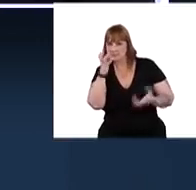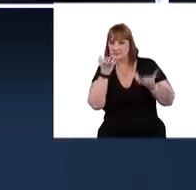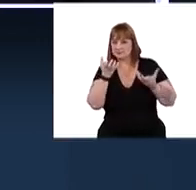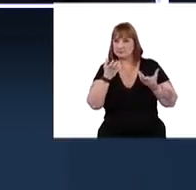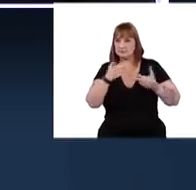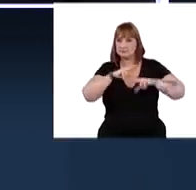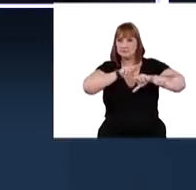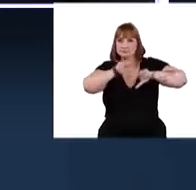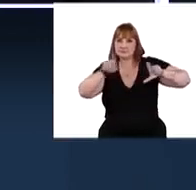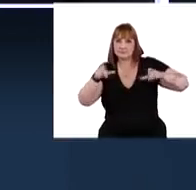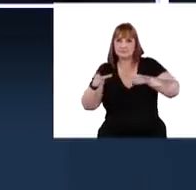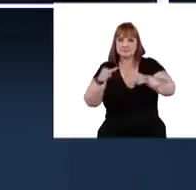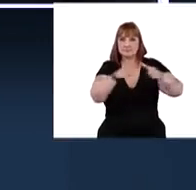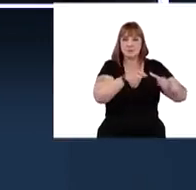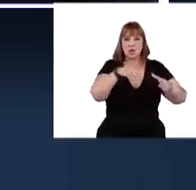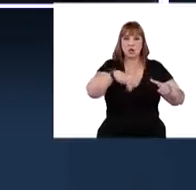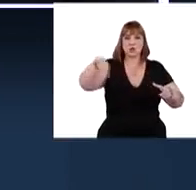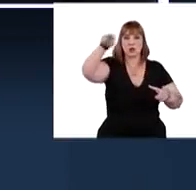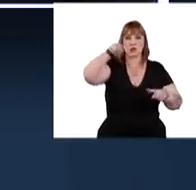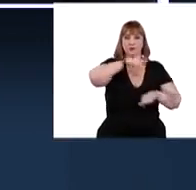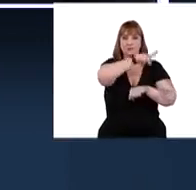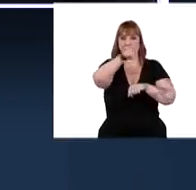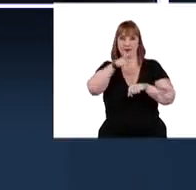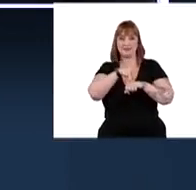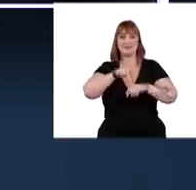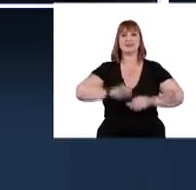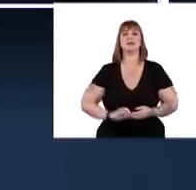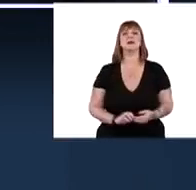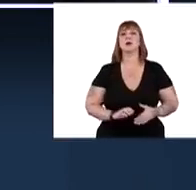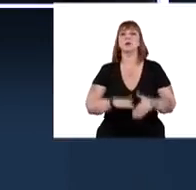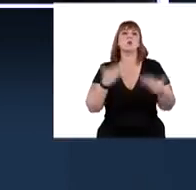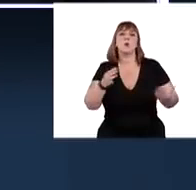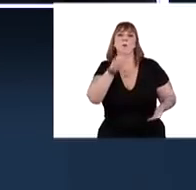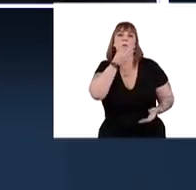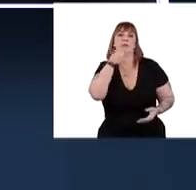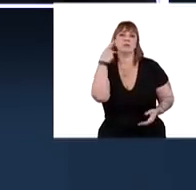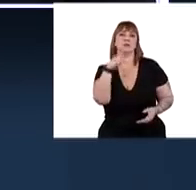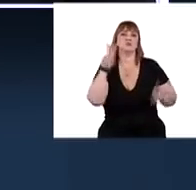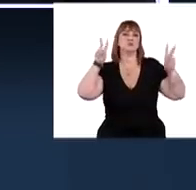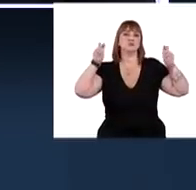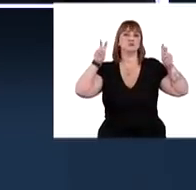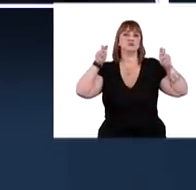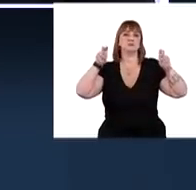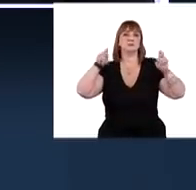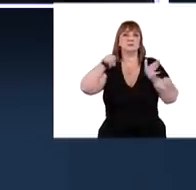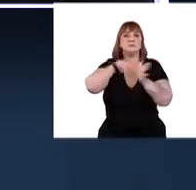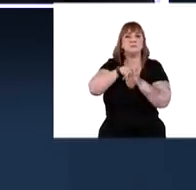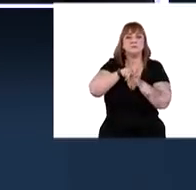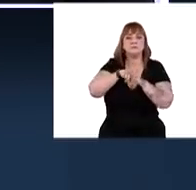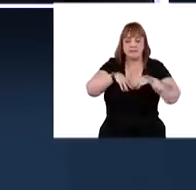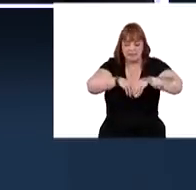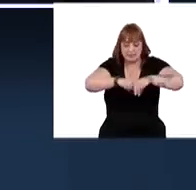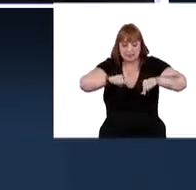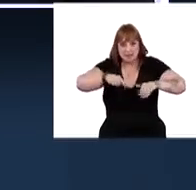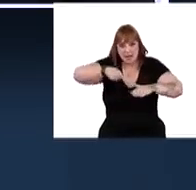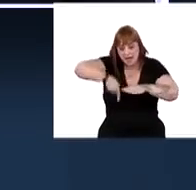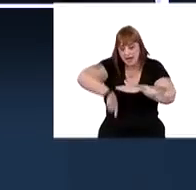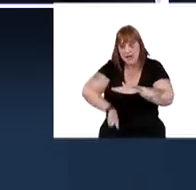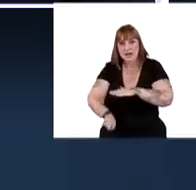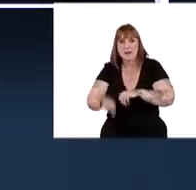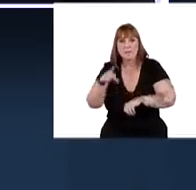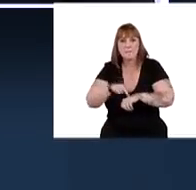áreas no norte do país. Qual é a sua opinião a respeito da exploração do subsolo, desse